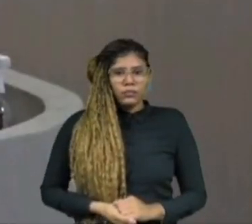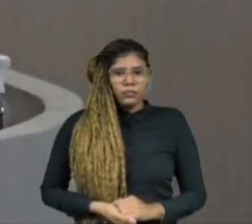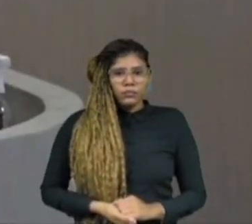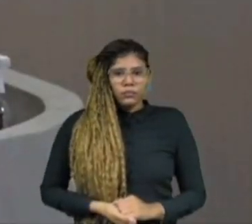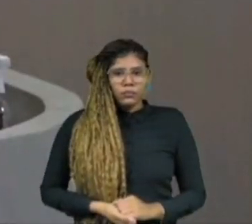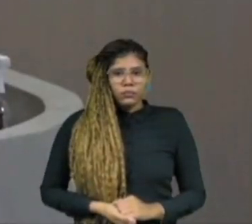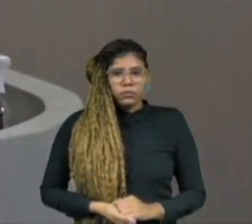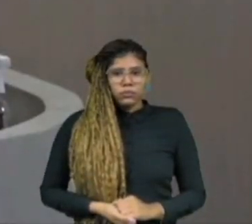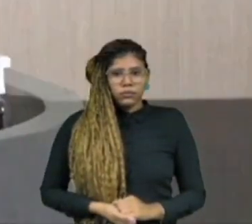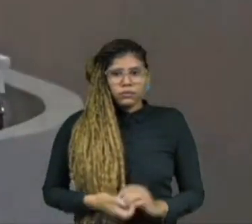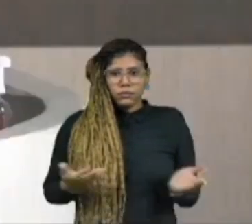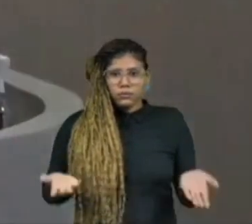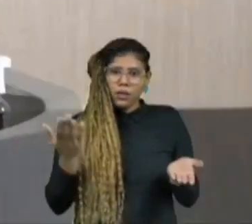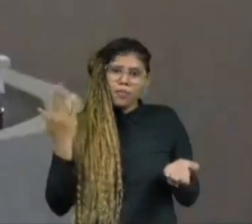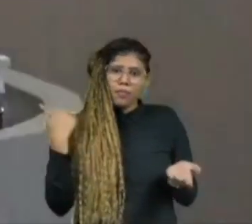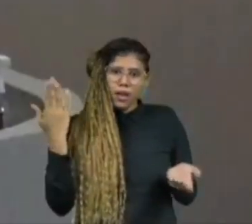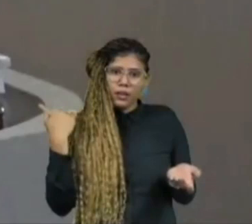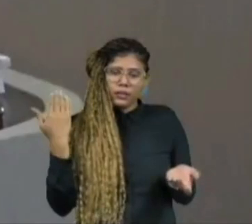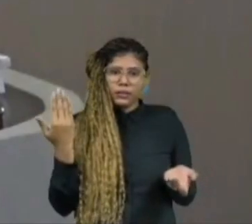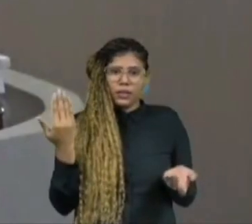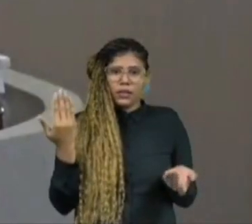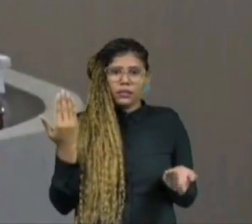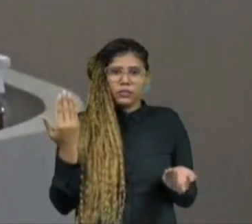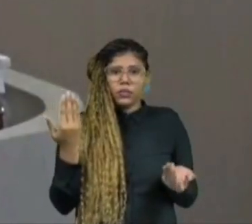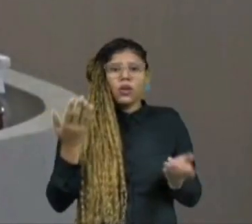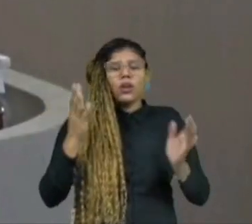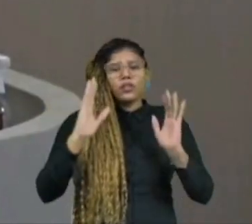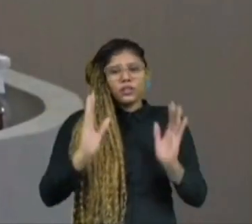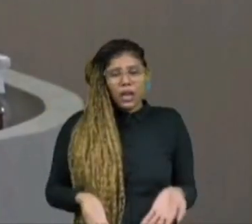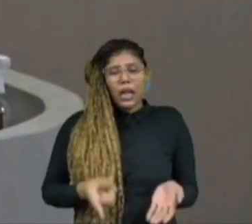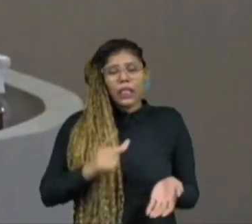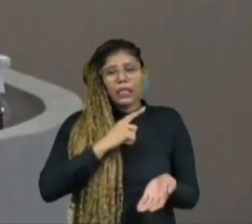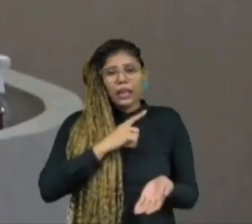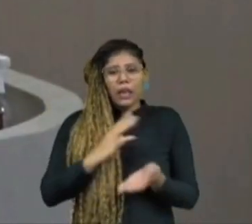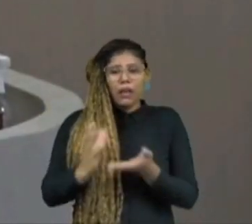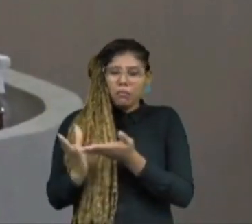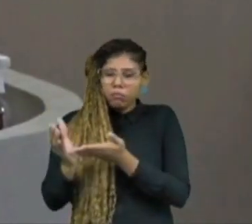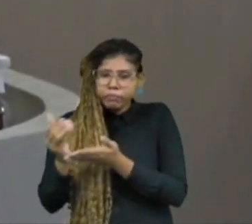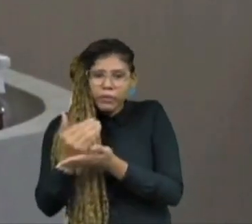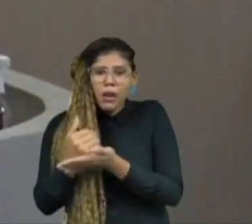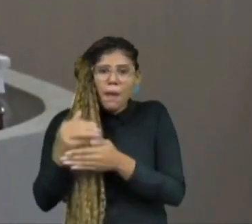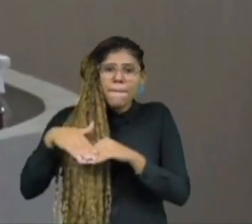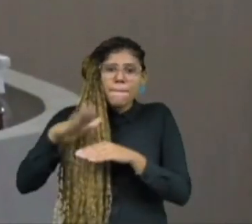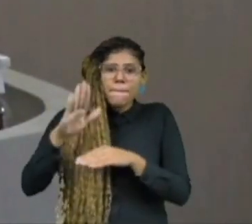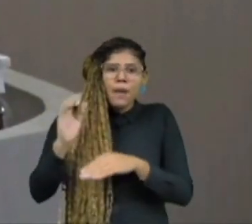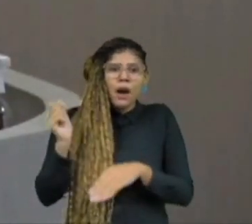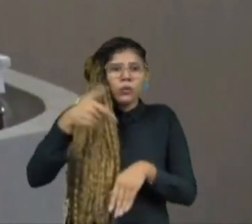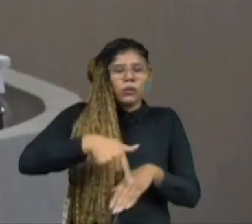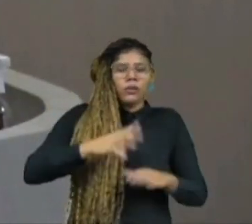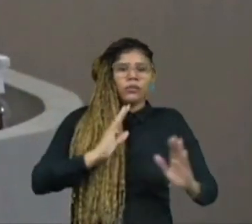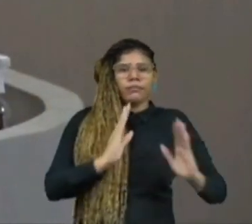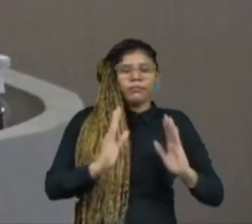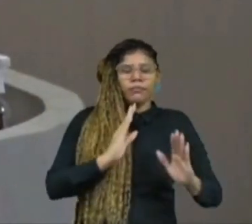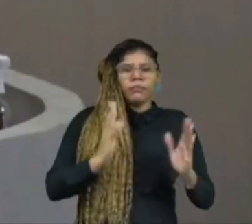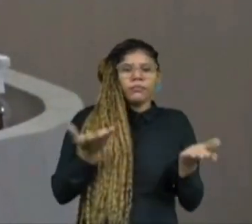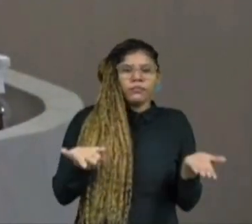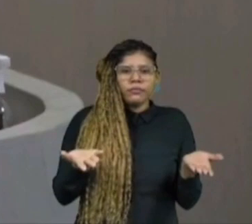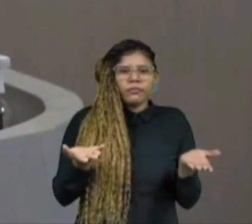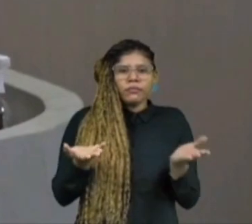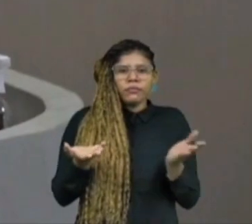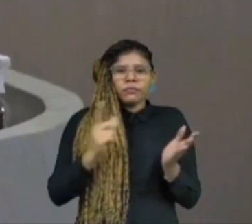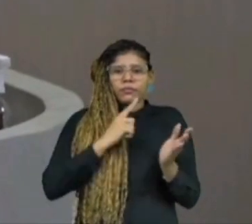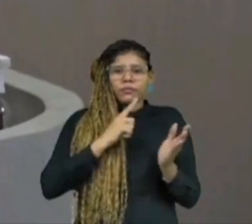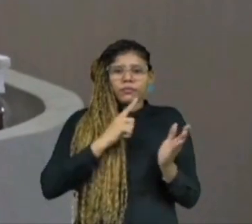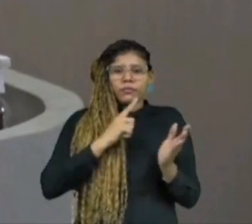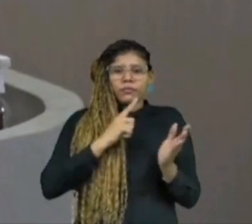o Estado arrecadou mais do que o previsto, mesmo com a redução de imposto, mesmo com a redução tributária, senhor